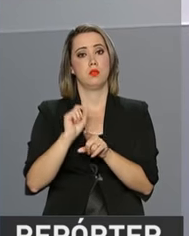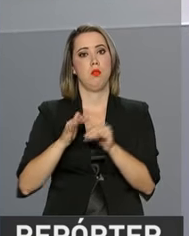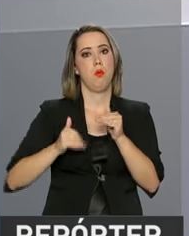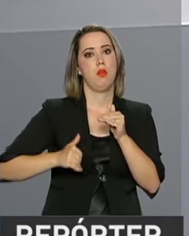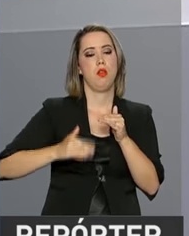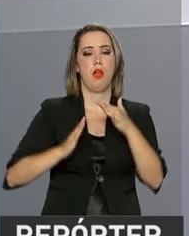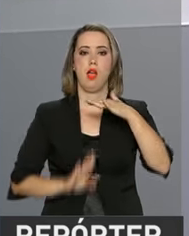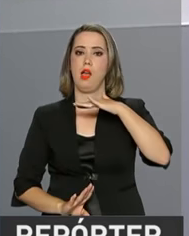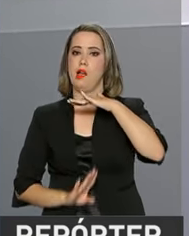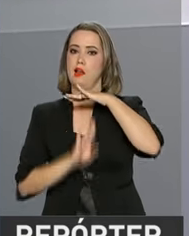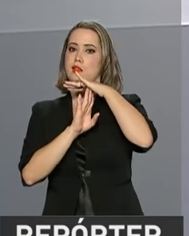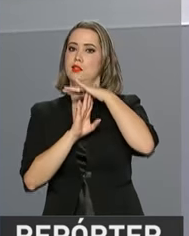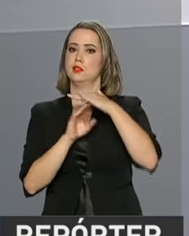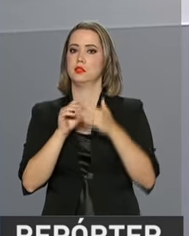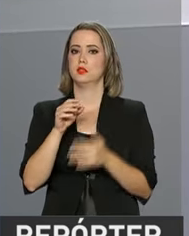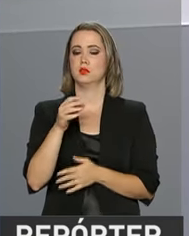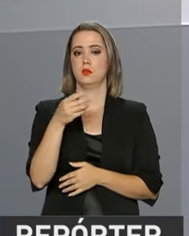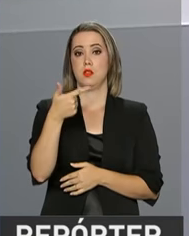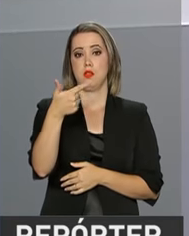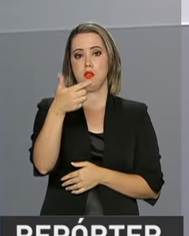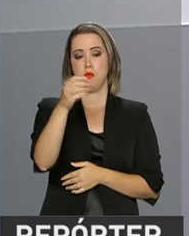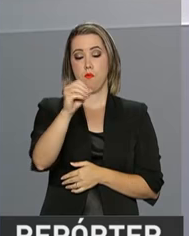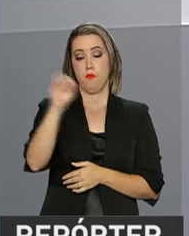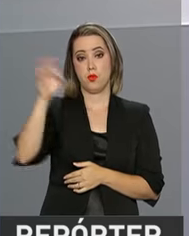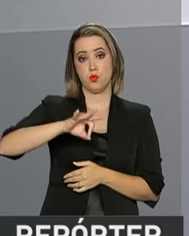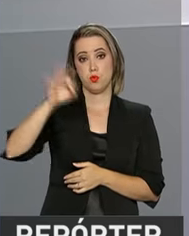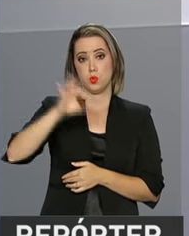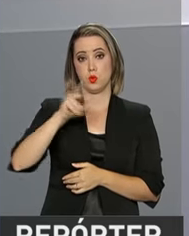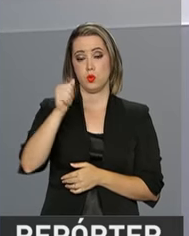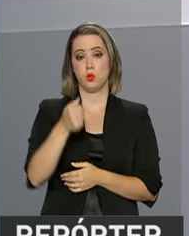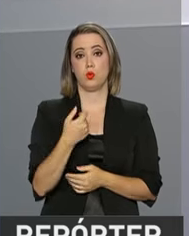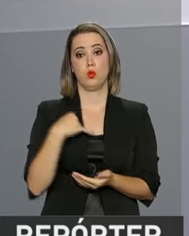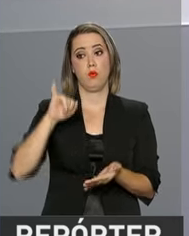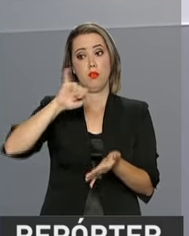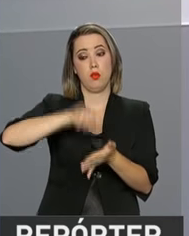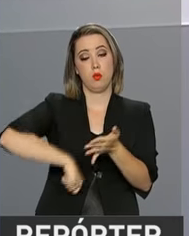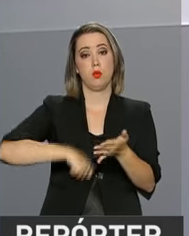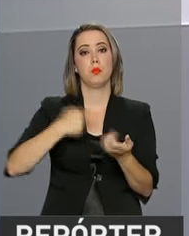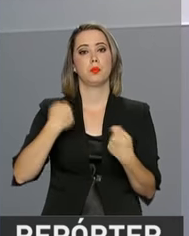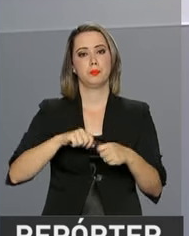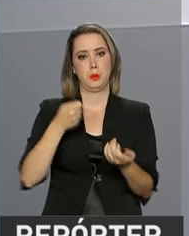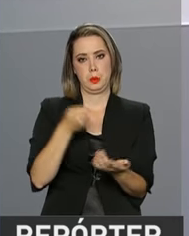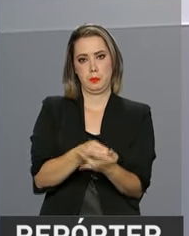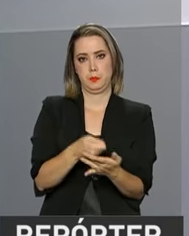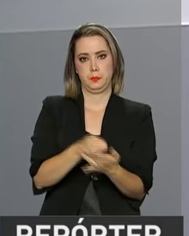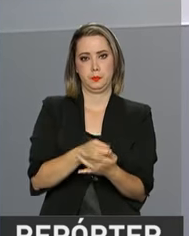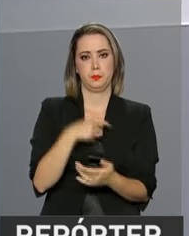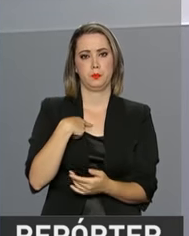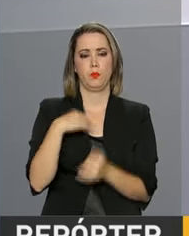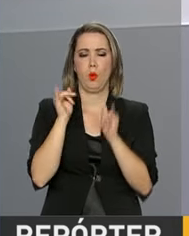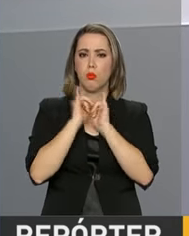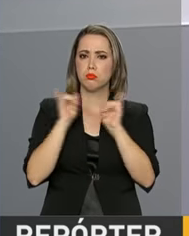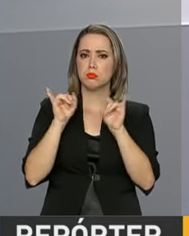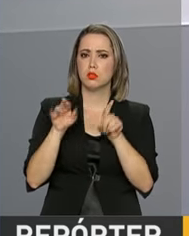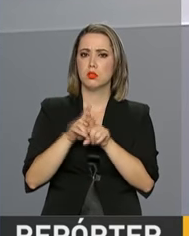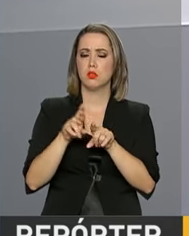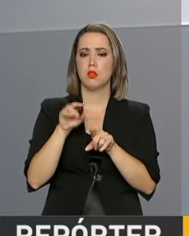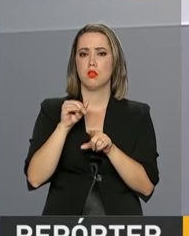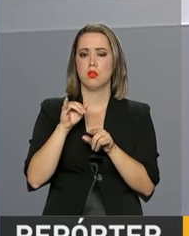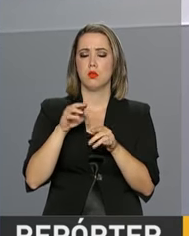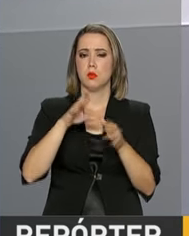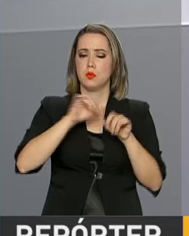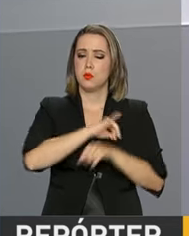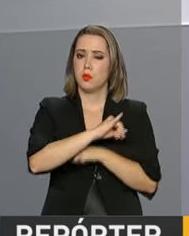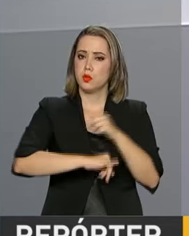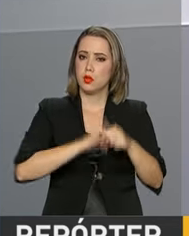centavos e máxima de 20% do imposto devido o programa para preencher e enviar a declaração está na